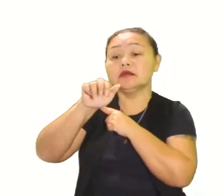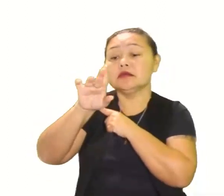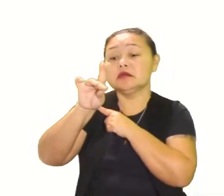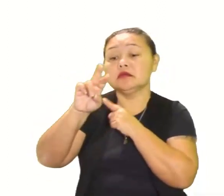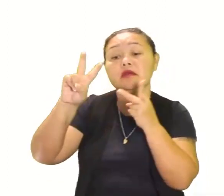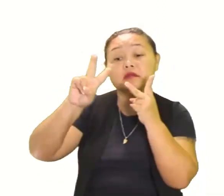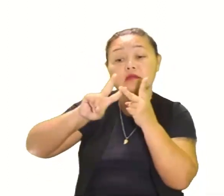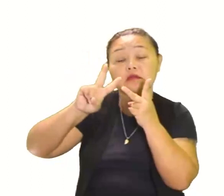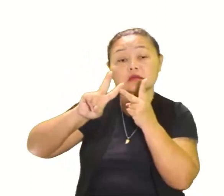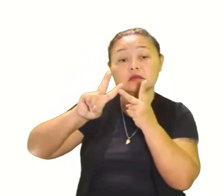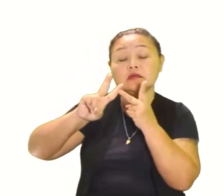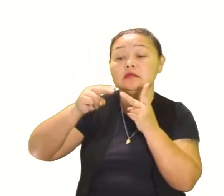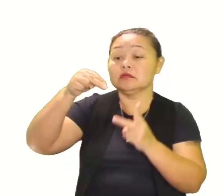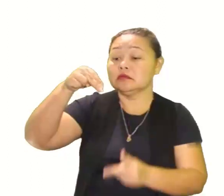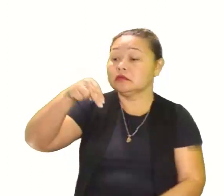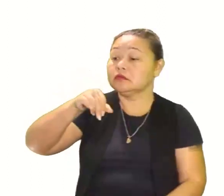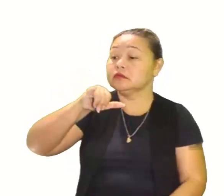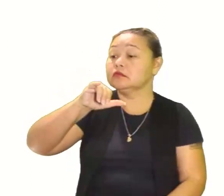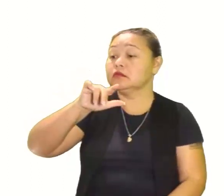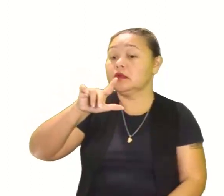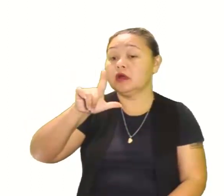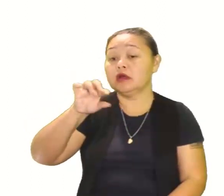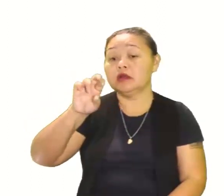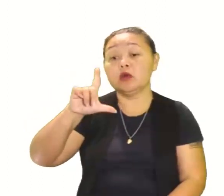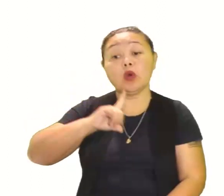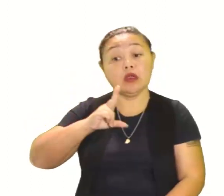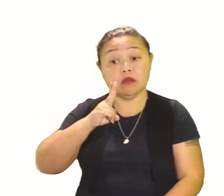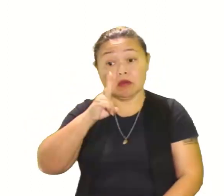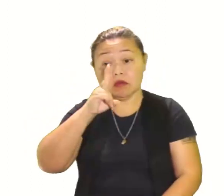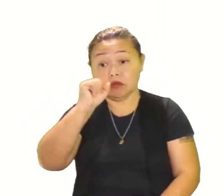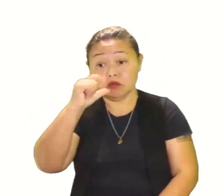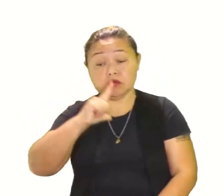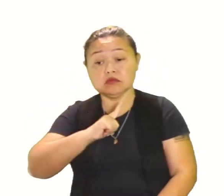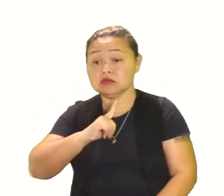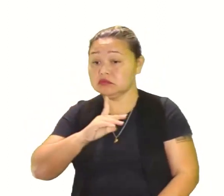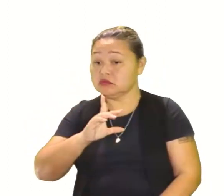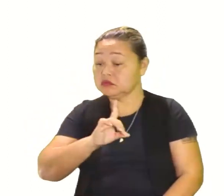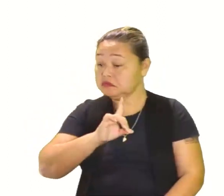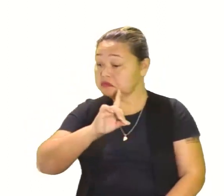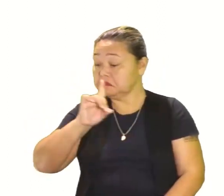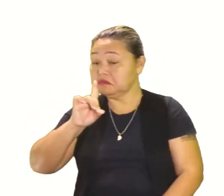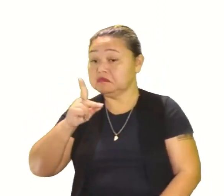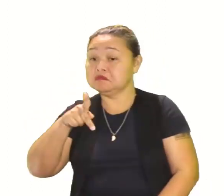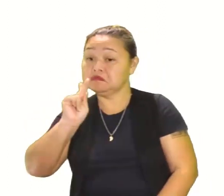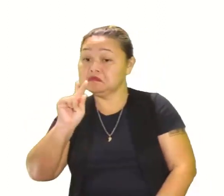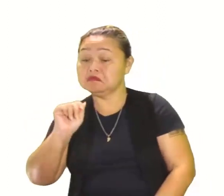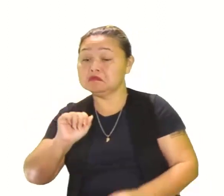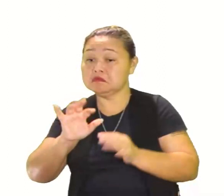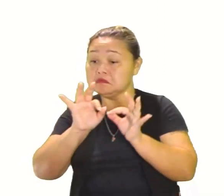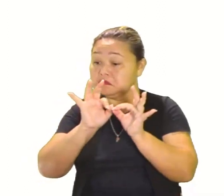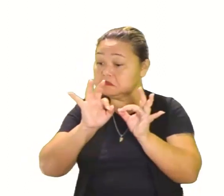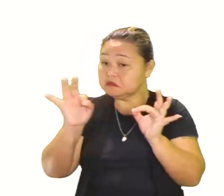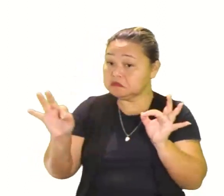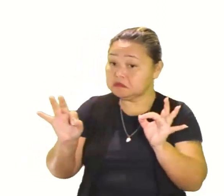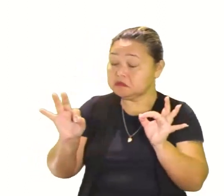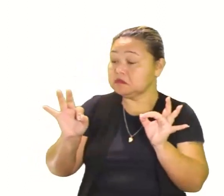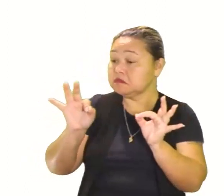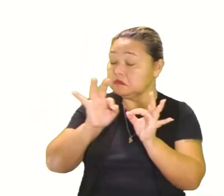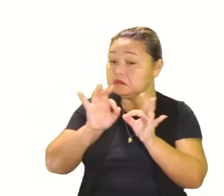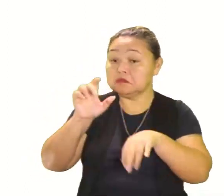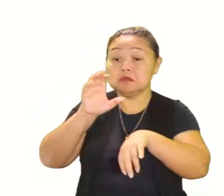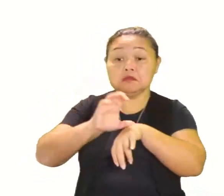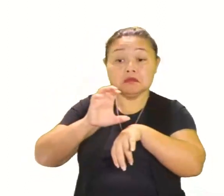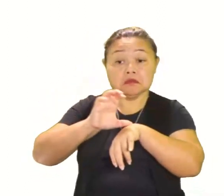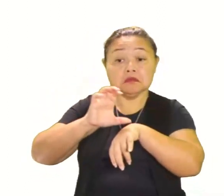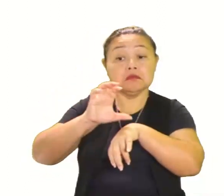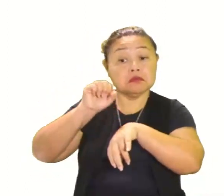grandeza vetorial, tá? E o newtons é uma grandeza de força, que é a intensidade de quilogramas por metro por segundo